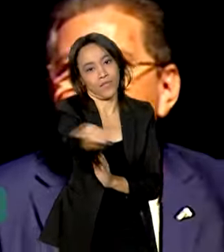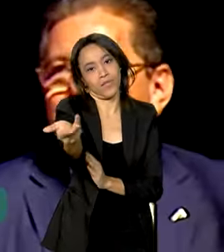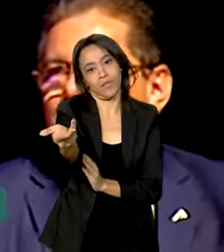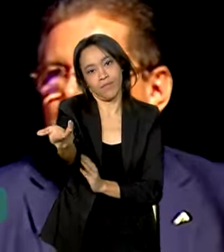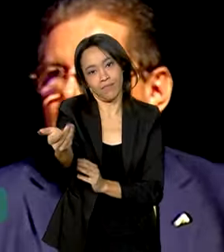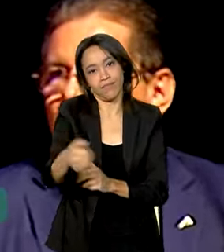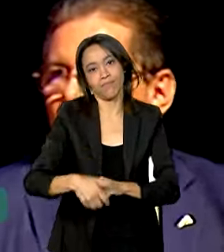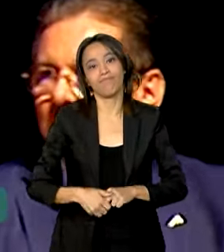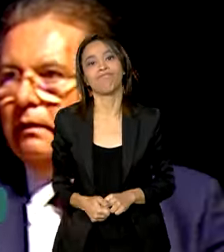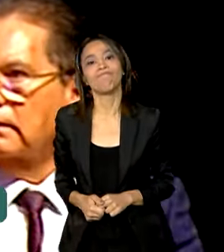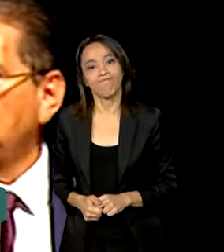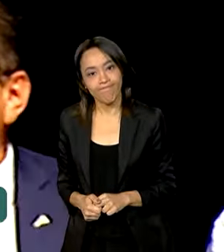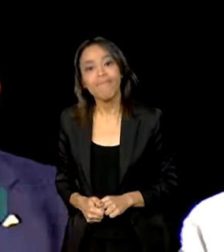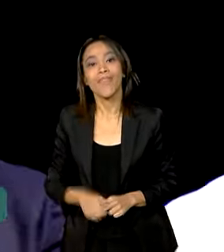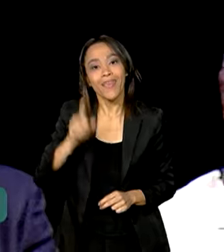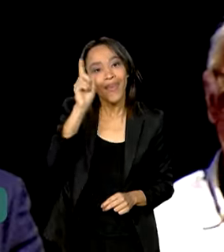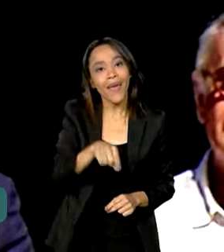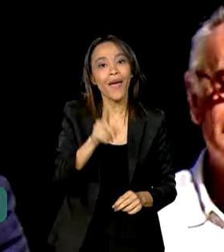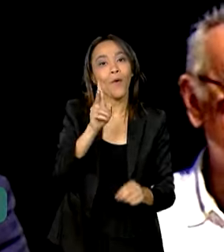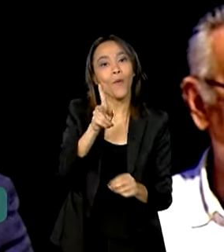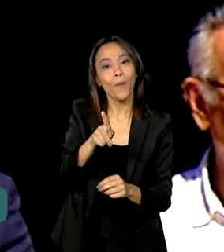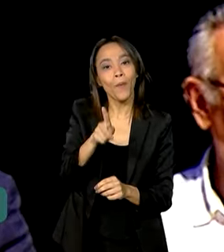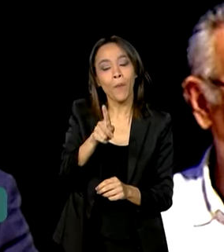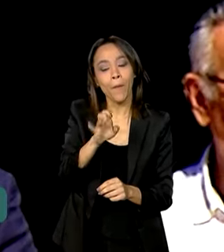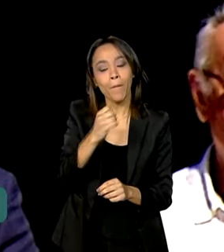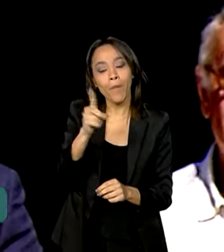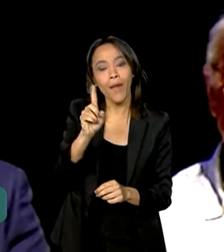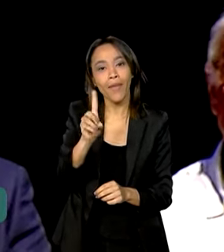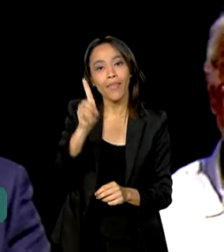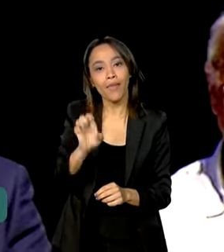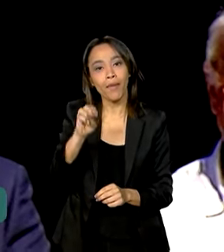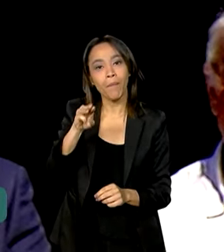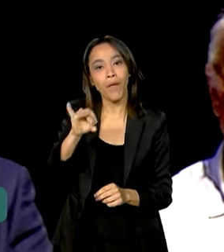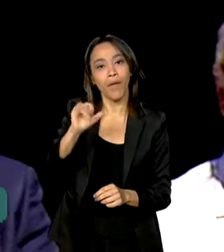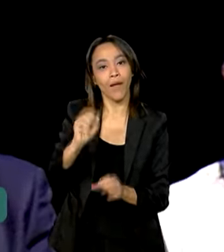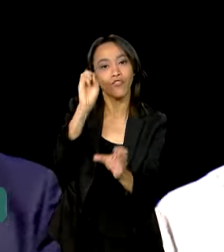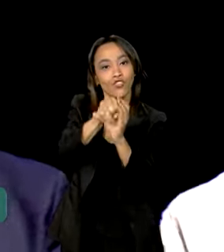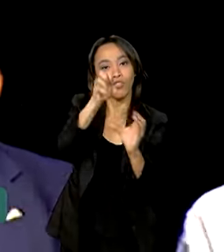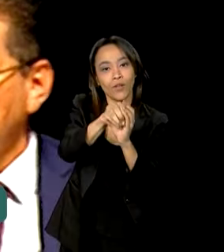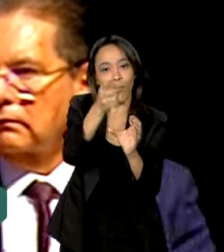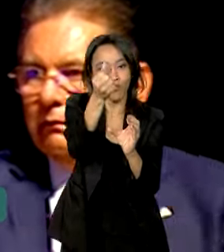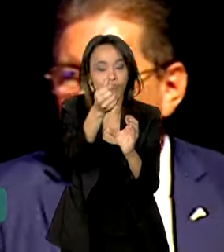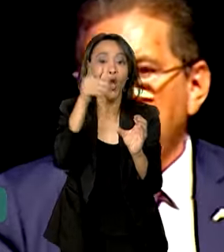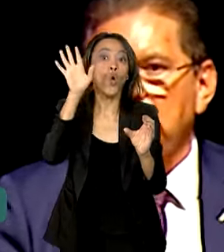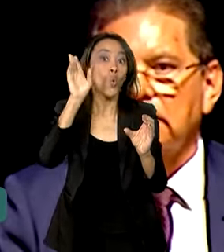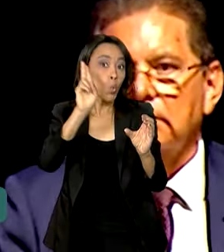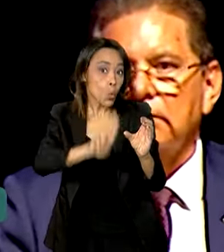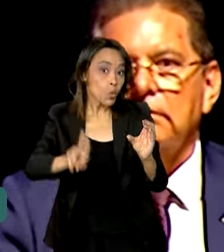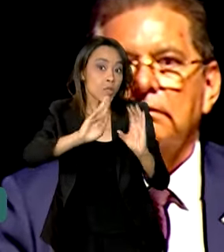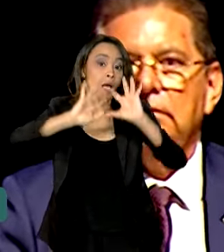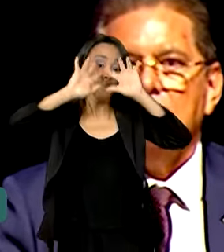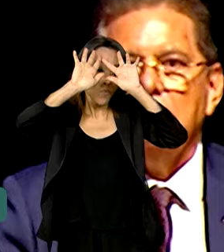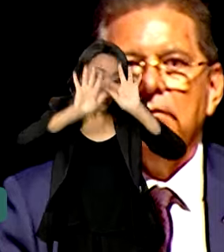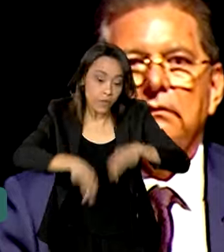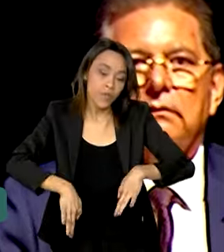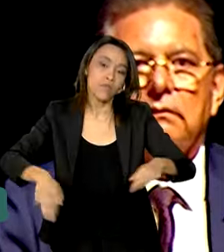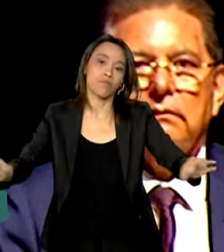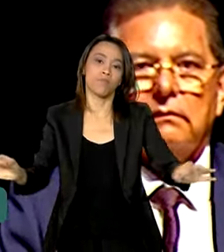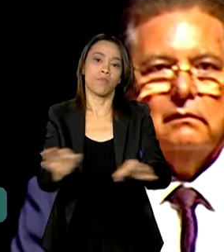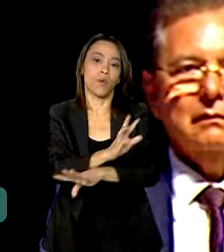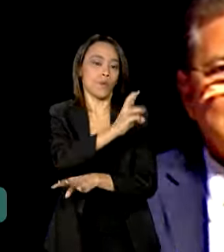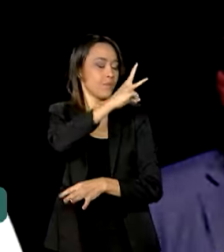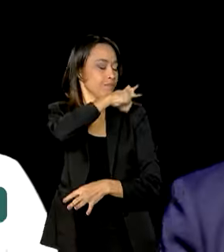que é o chamado pé de meia. Vocês só vão poder usar esse dinheiro no final da conclusão do ensino médio,